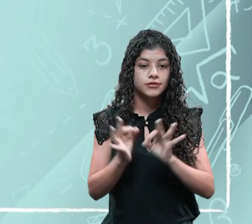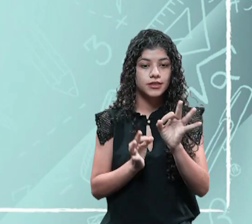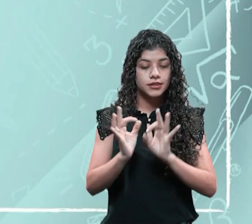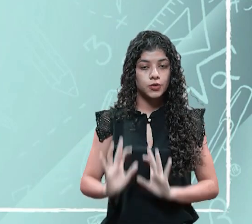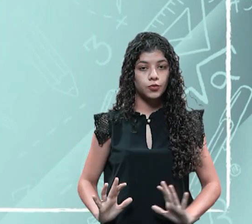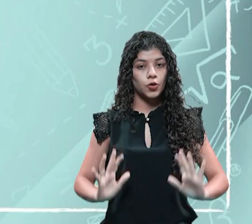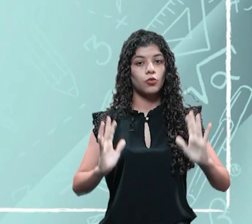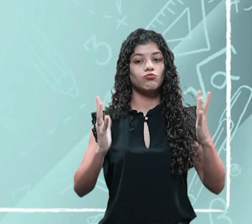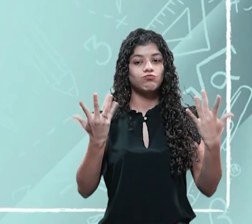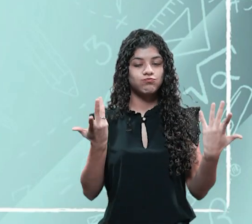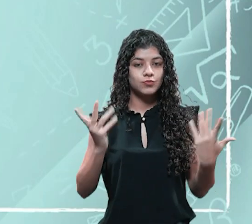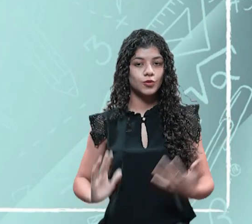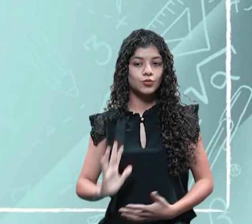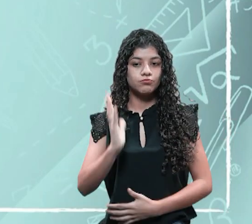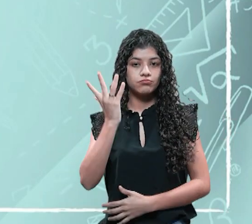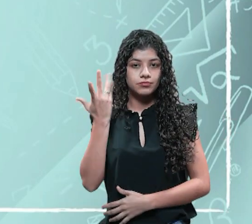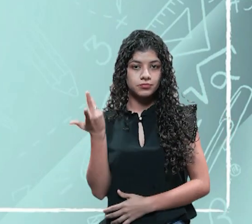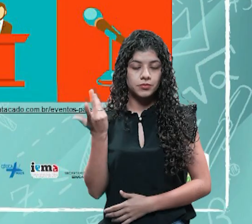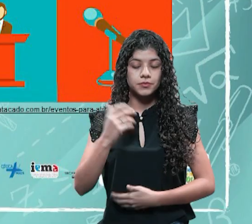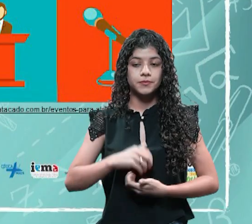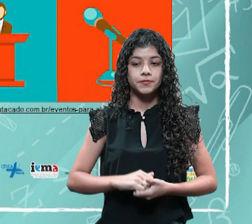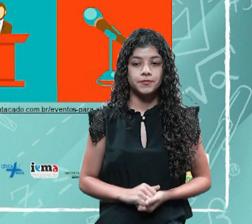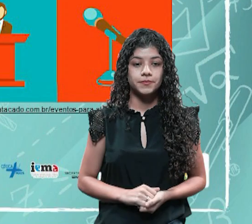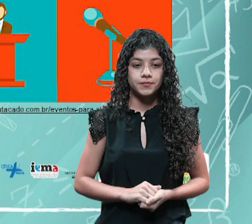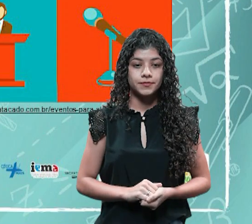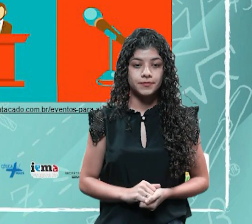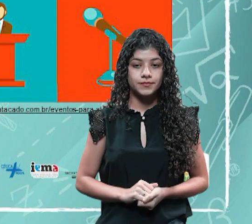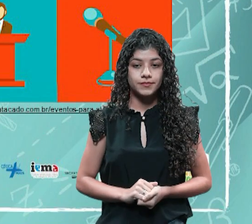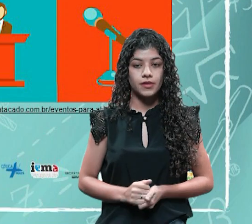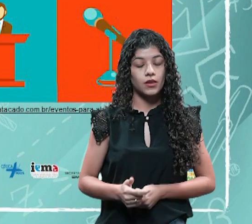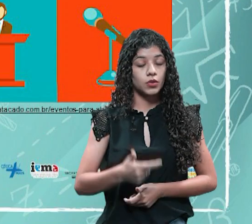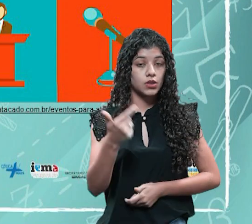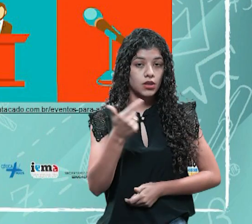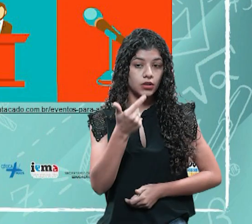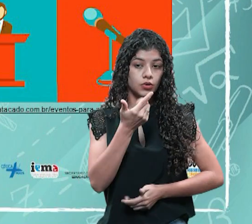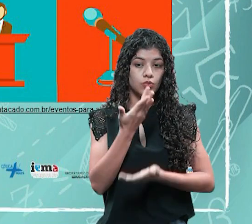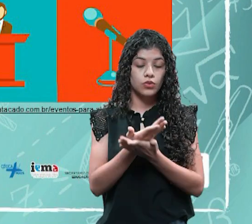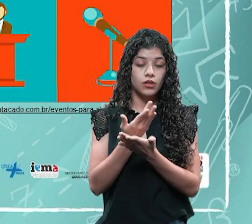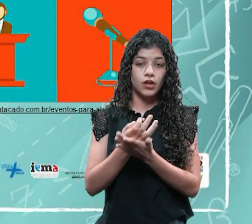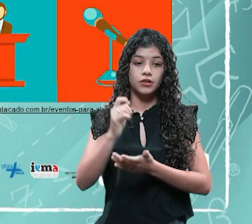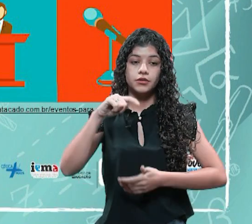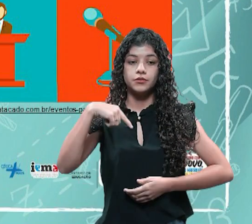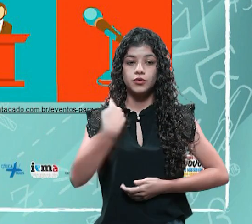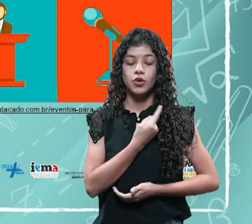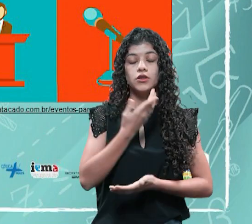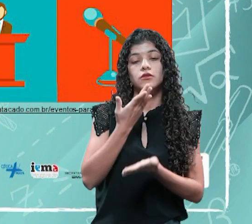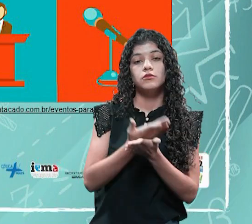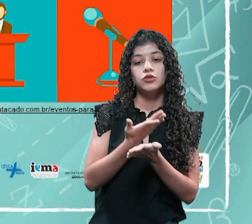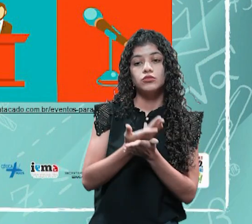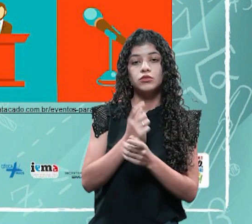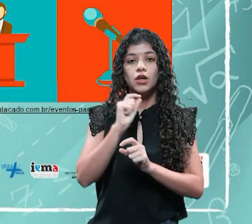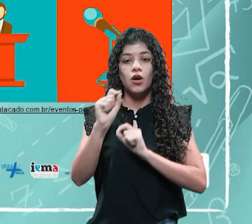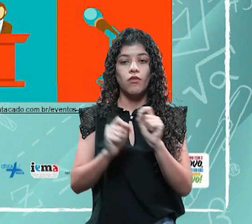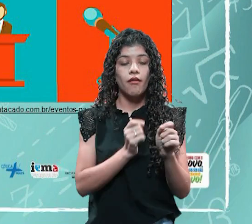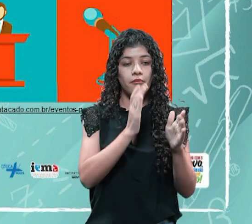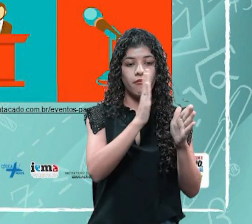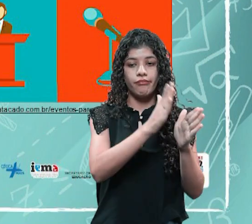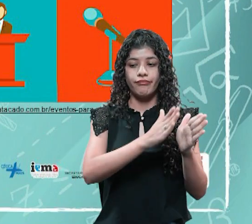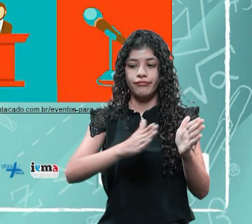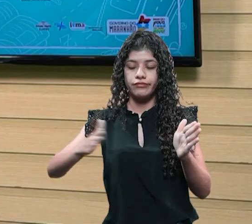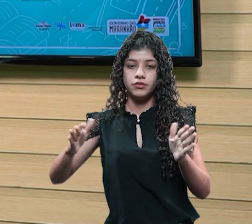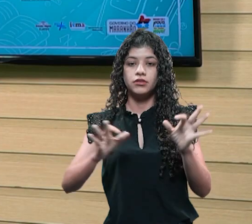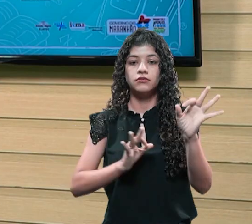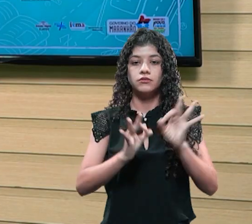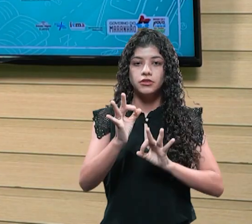e Captação de Eventos. Vamos lá? Bom, essa segunda aula a gente vai falar um pouco das fases do processo do